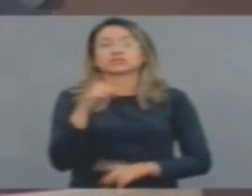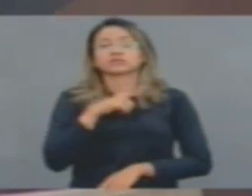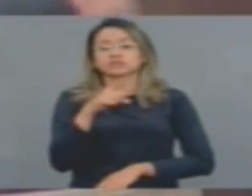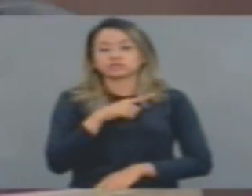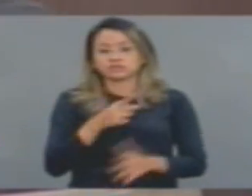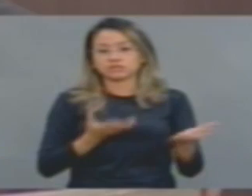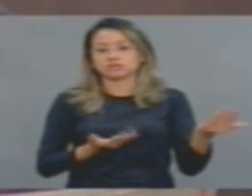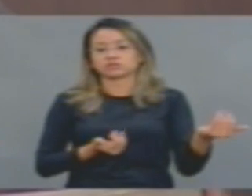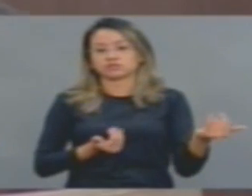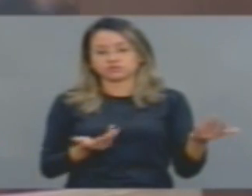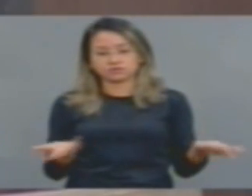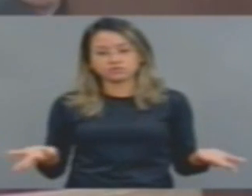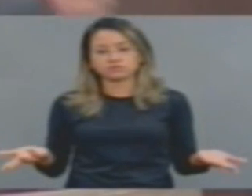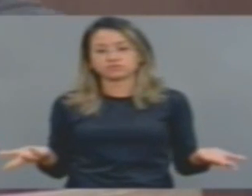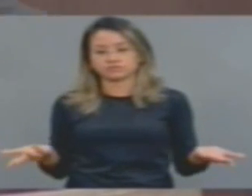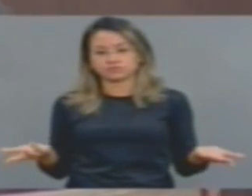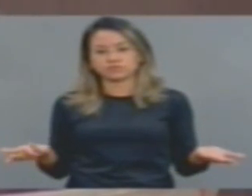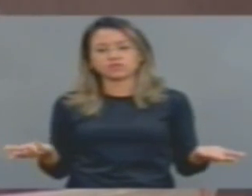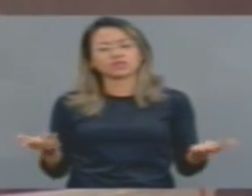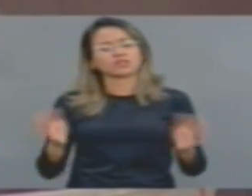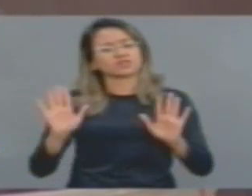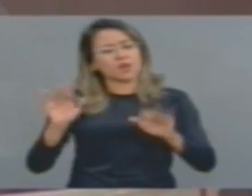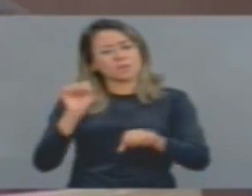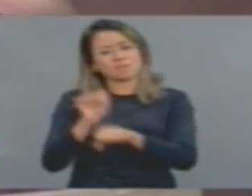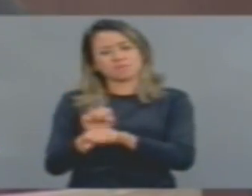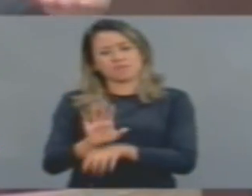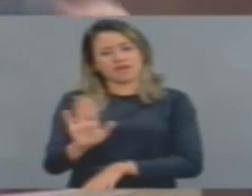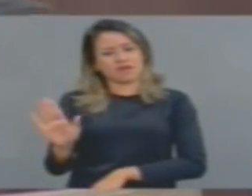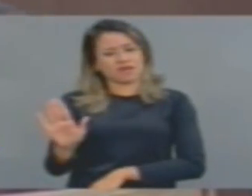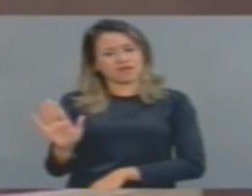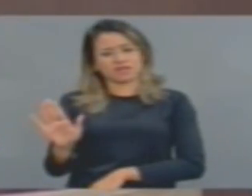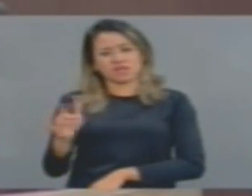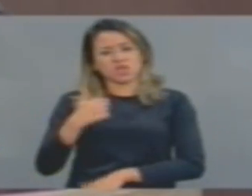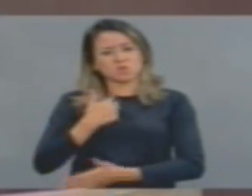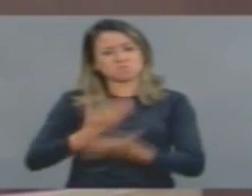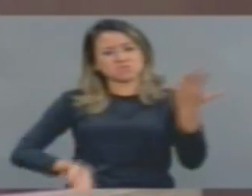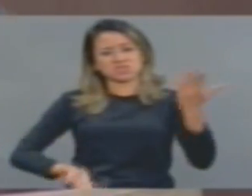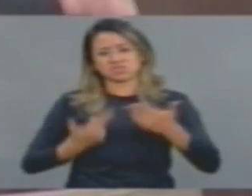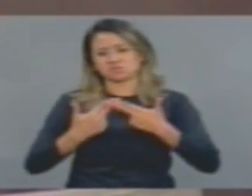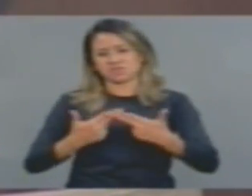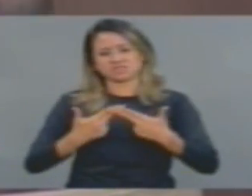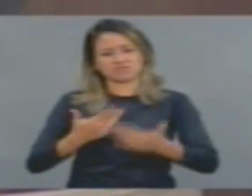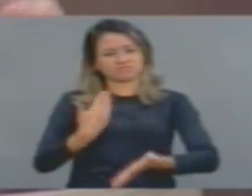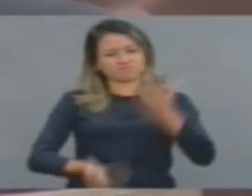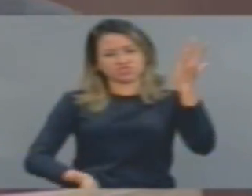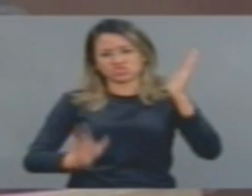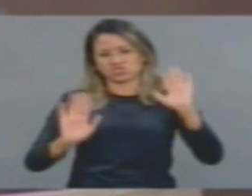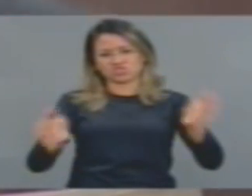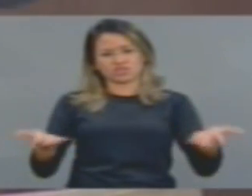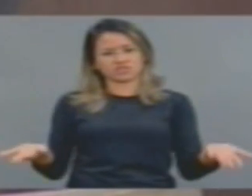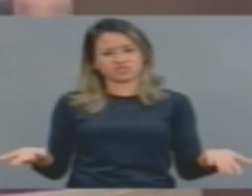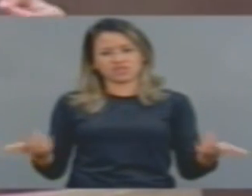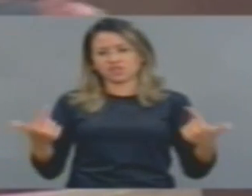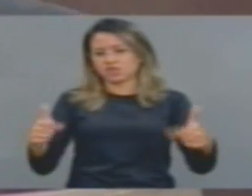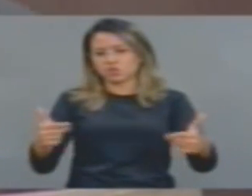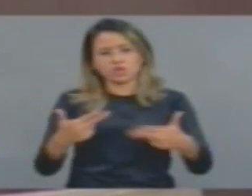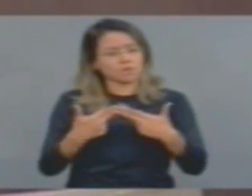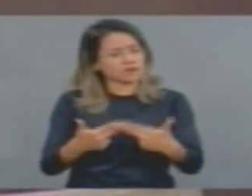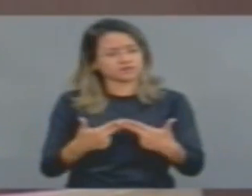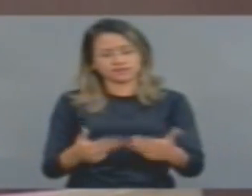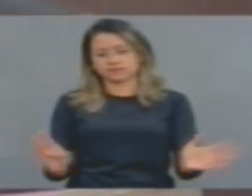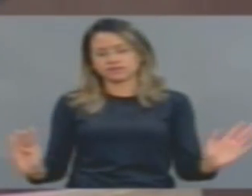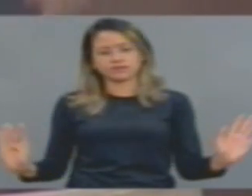da nossa boa-fé. É abusar da nossa boa-fé. Eu perdi a paciência. Não tenho mais